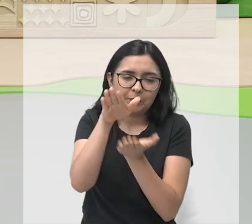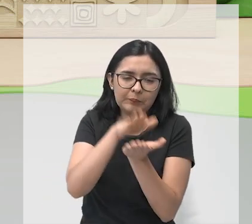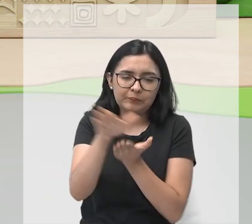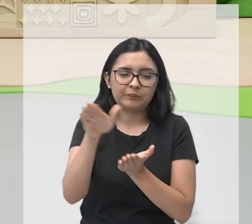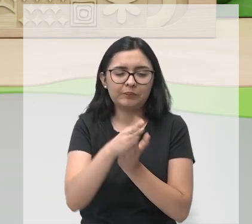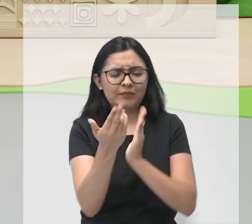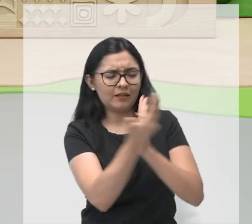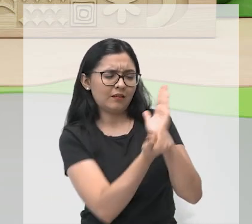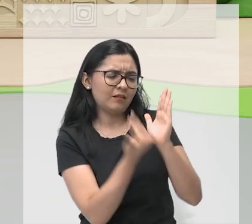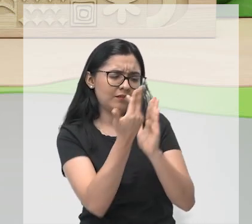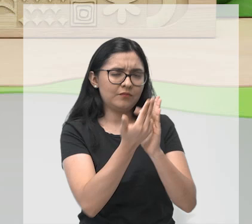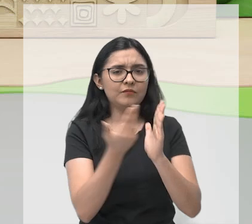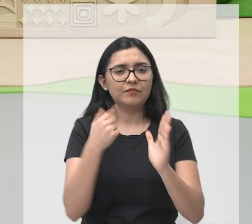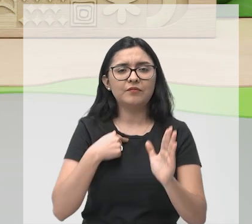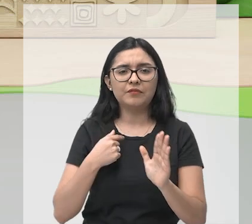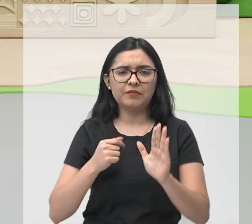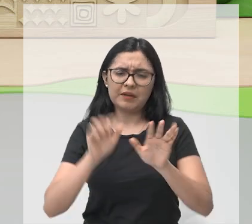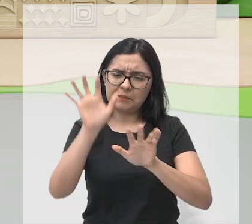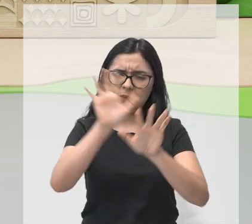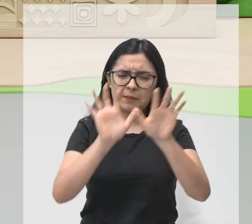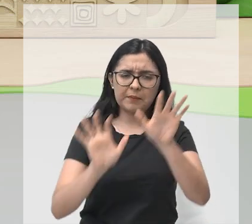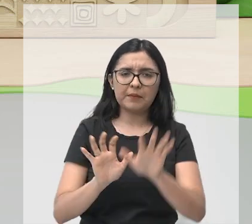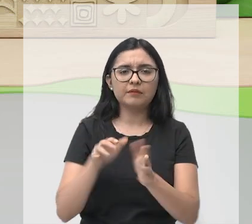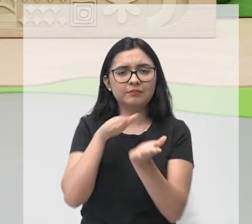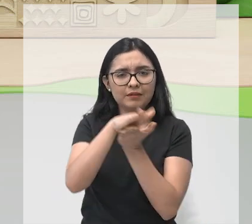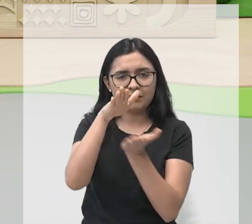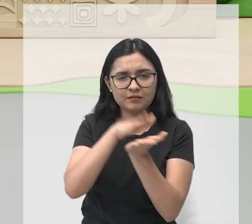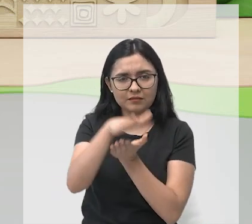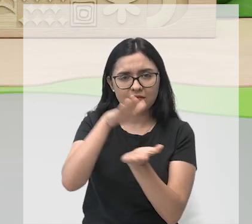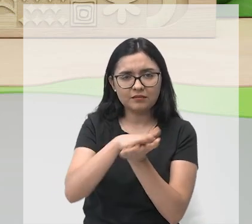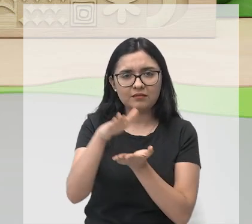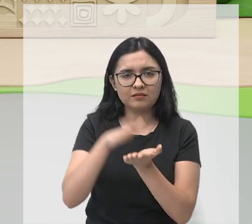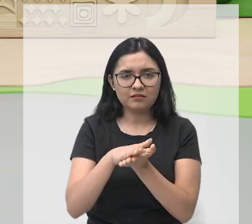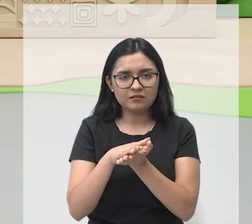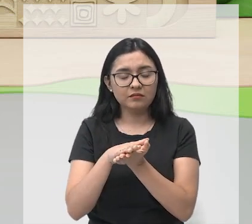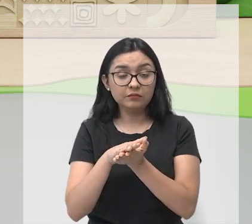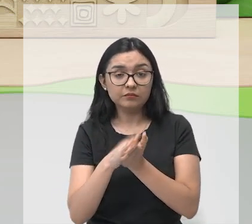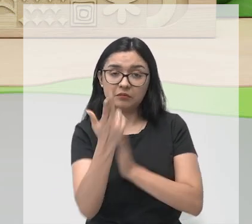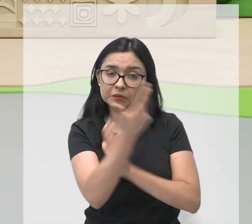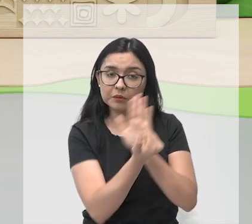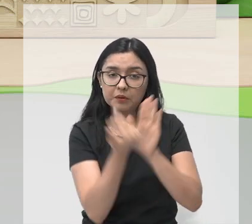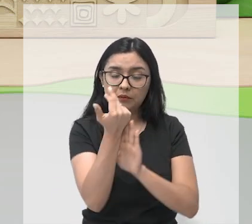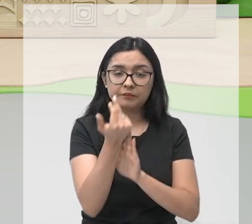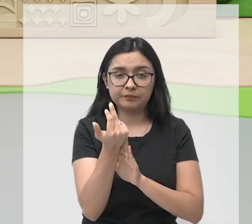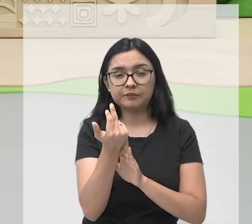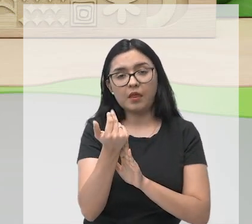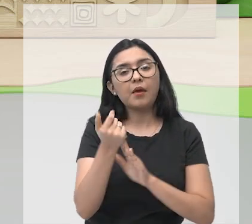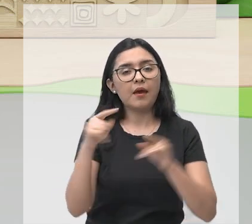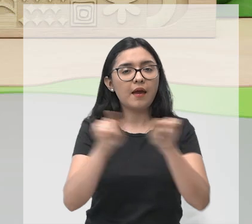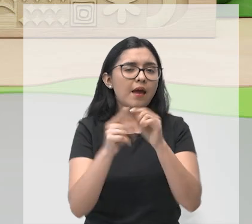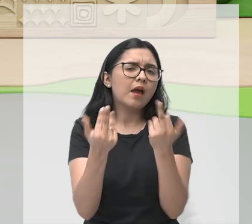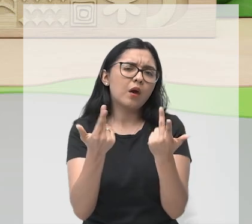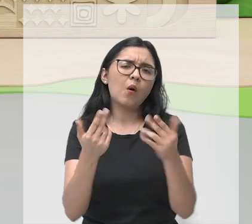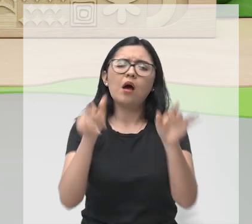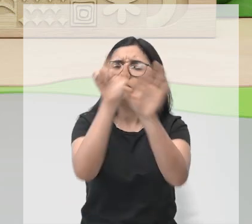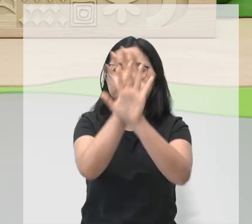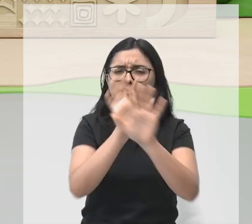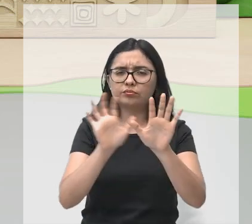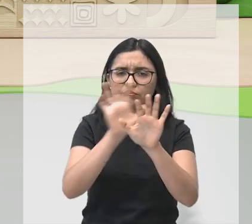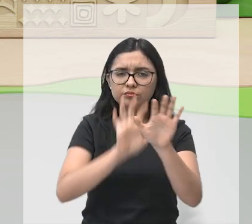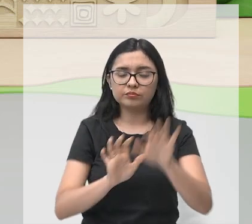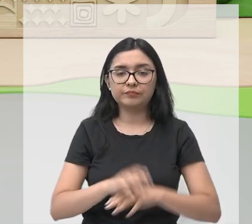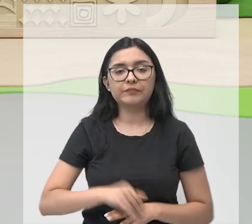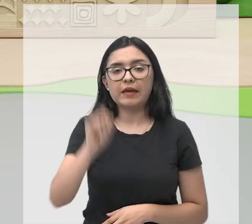tinta e fica tudo embaçado na hora de imprimir, né? Fica aquele borrão. É mais ou menos essa imagem que vai